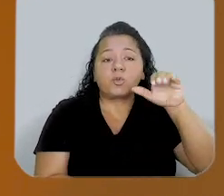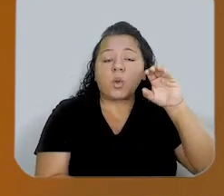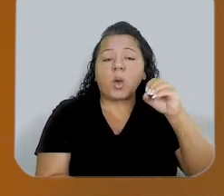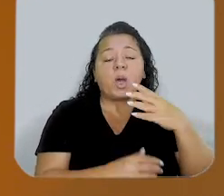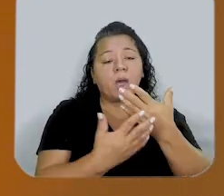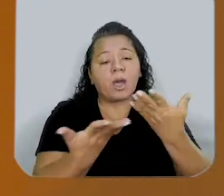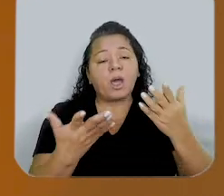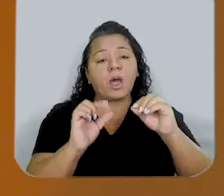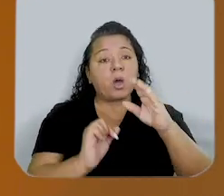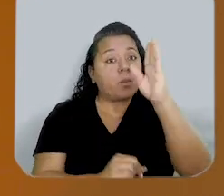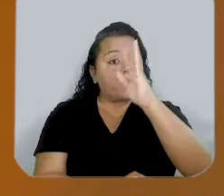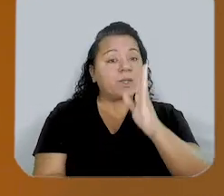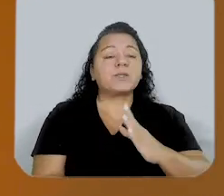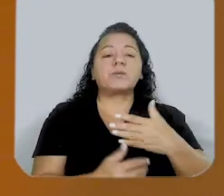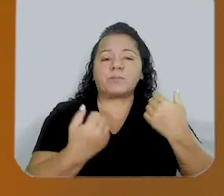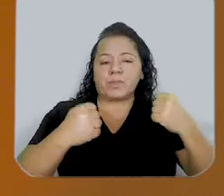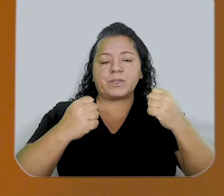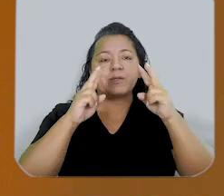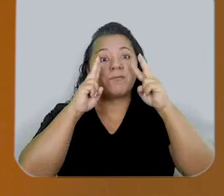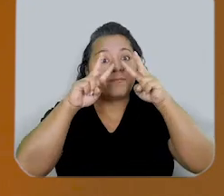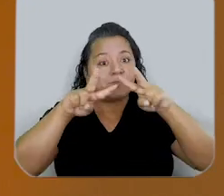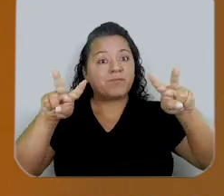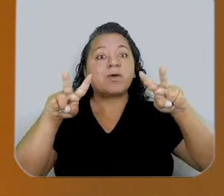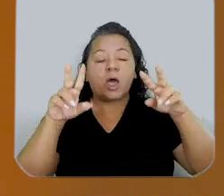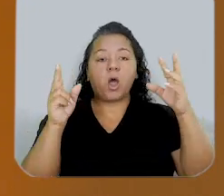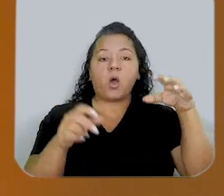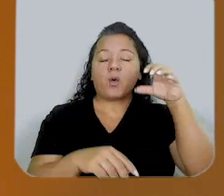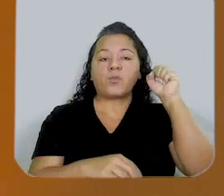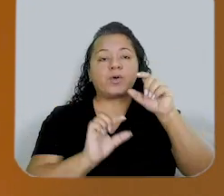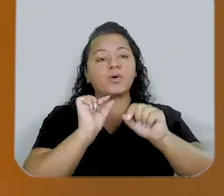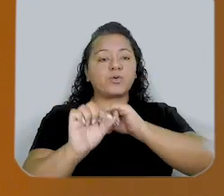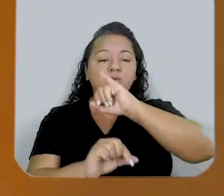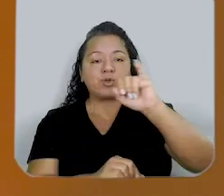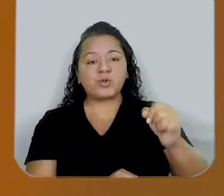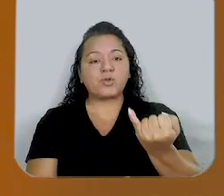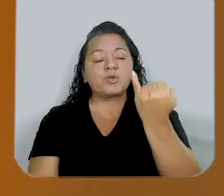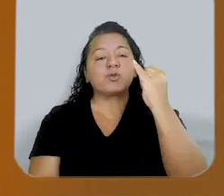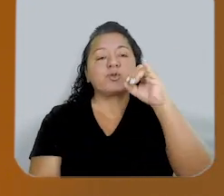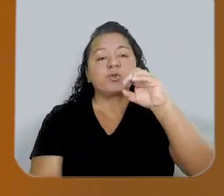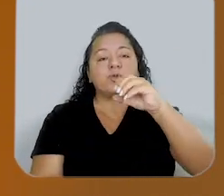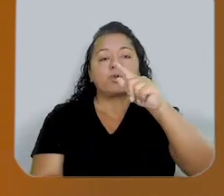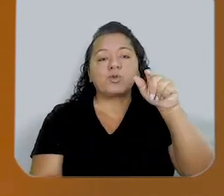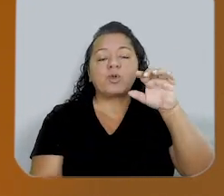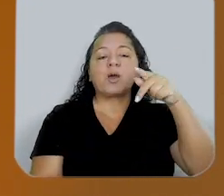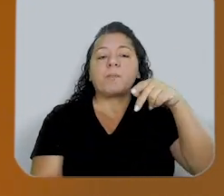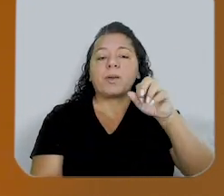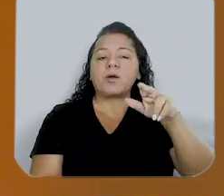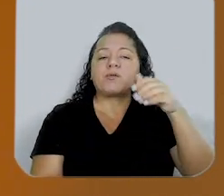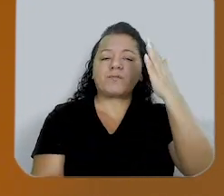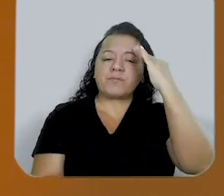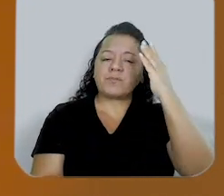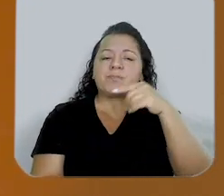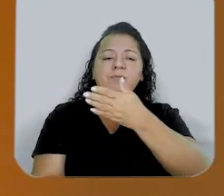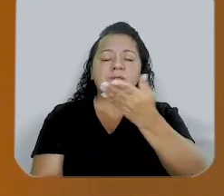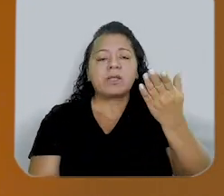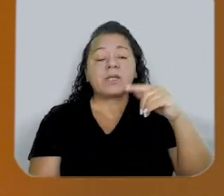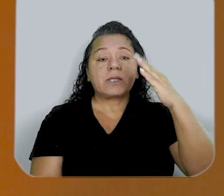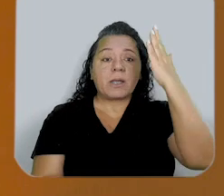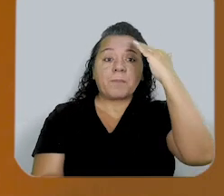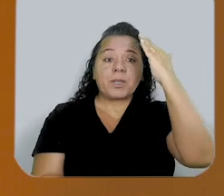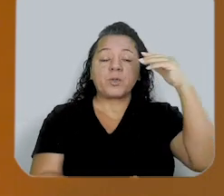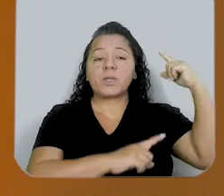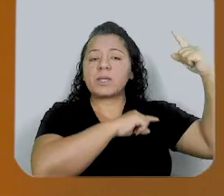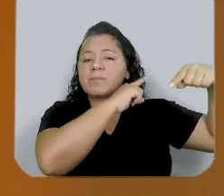ouvir mais o que vocês têm para nos contar. Acho que o João Paulo fala um pouquinho também ali, junto com você, dessa sabedoria ancestral.